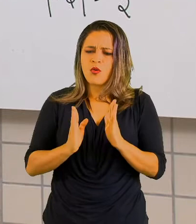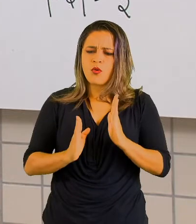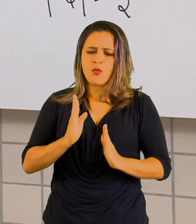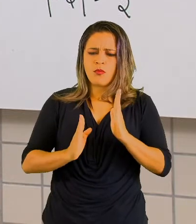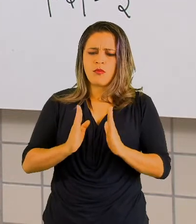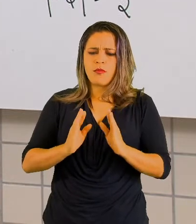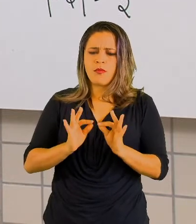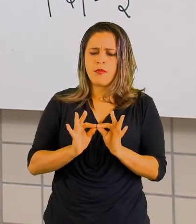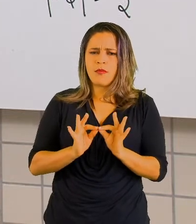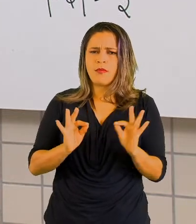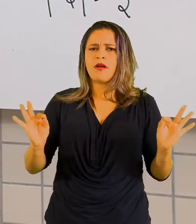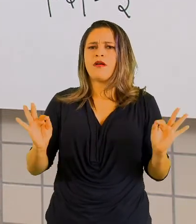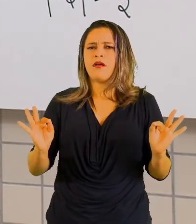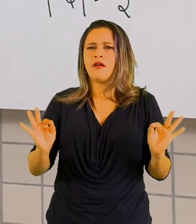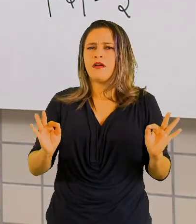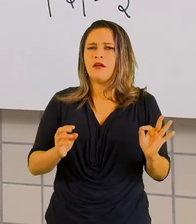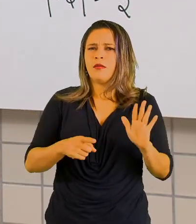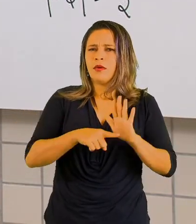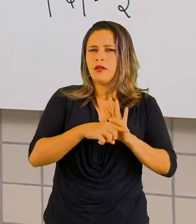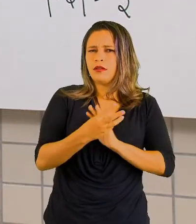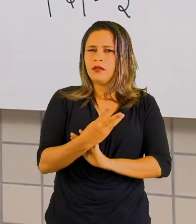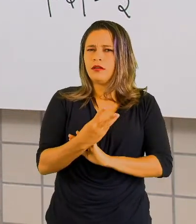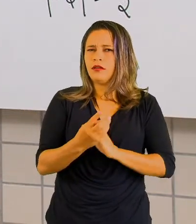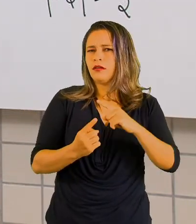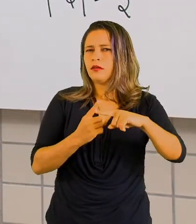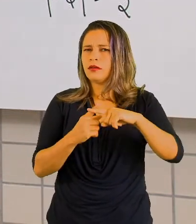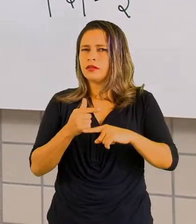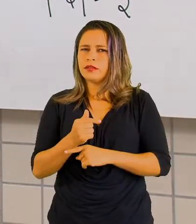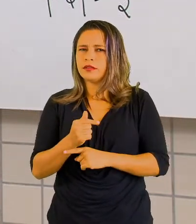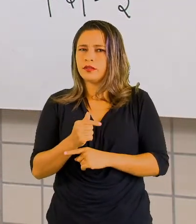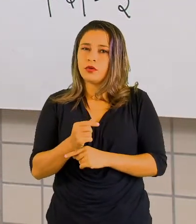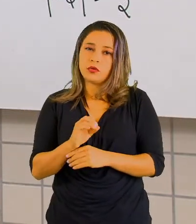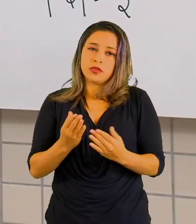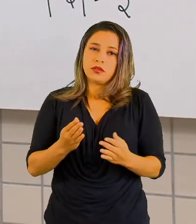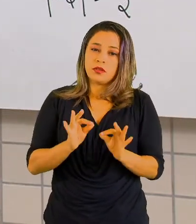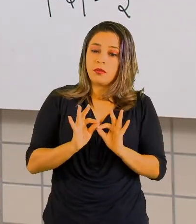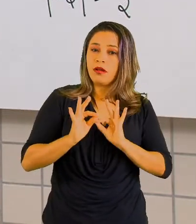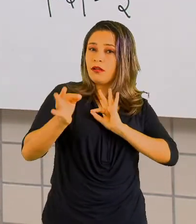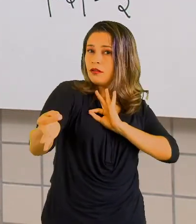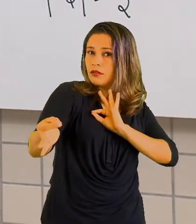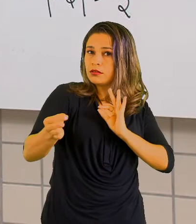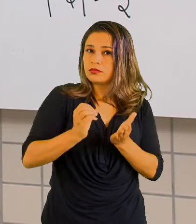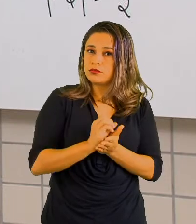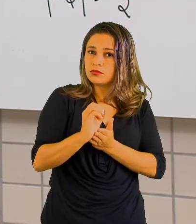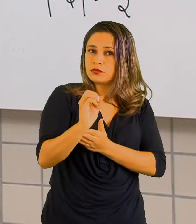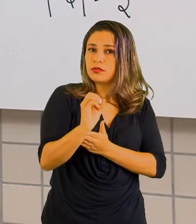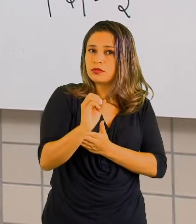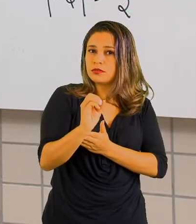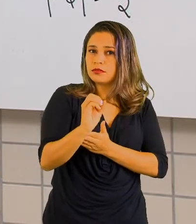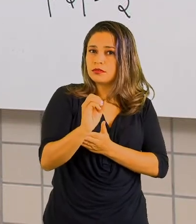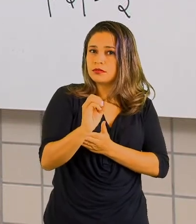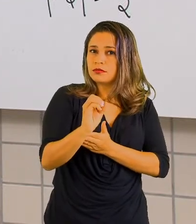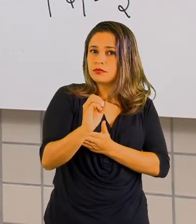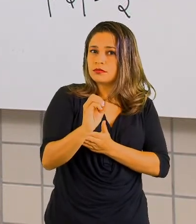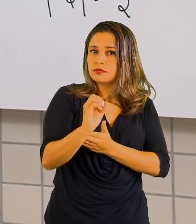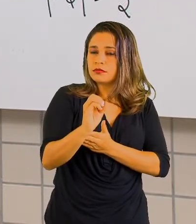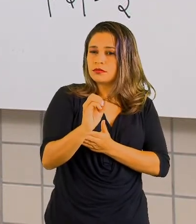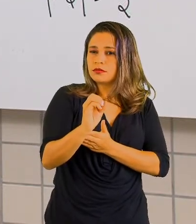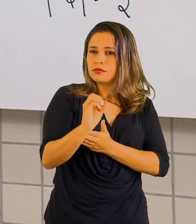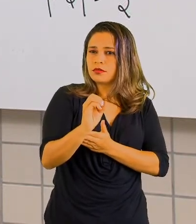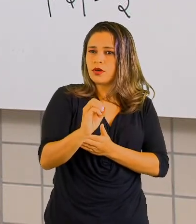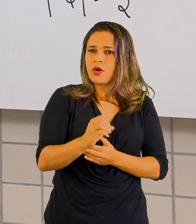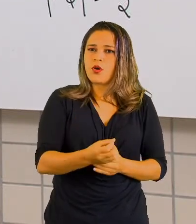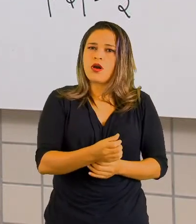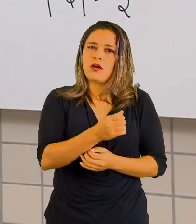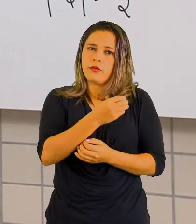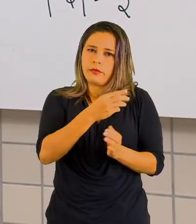ou mais 7? Ou seja, quem está mais distante da origem? A abscissa menos 3 ou a abscissa mais 7?